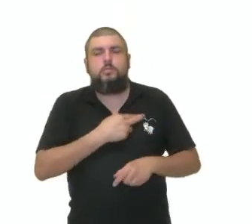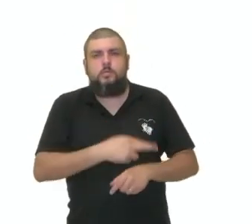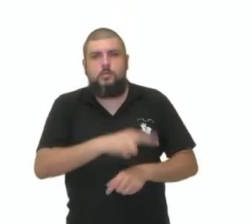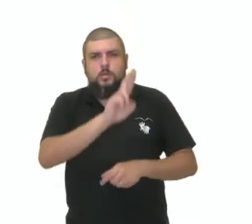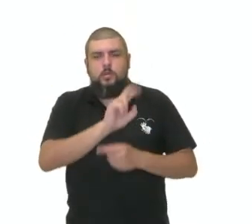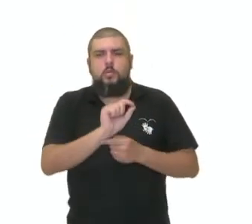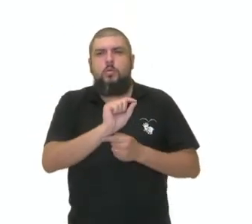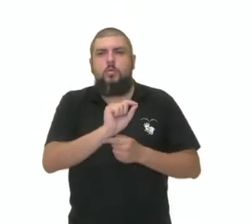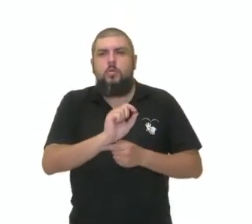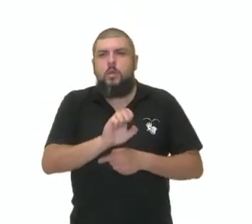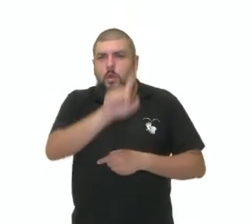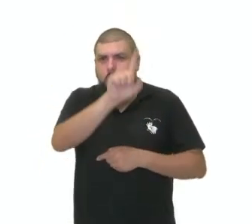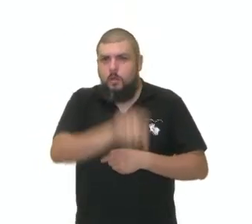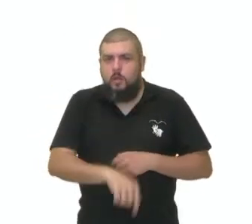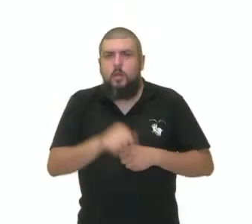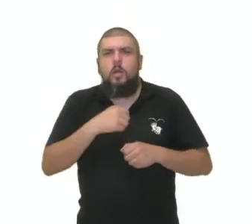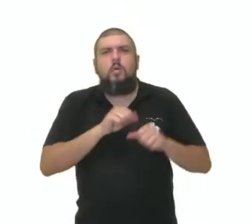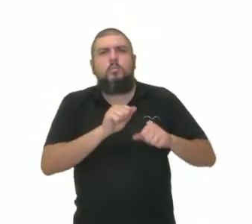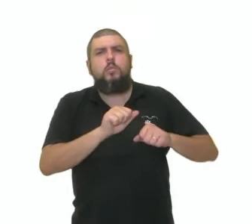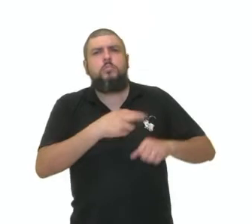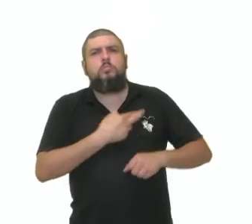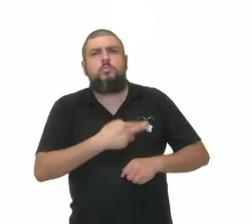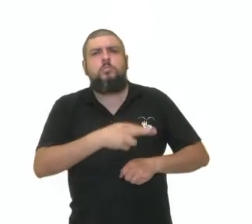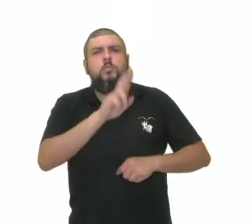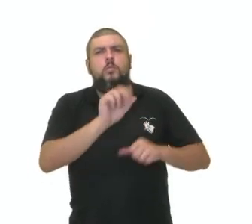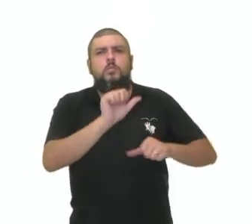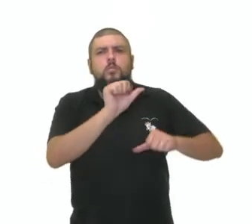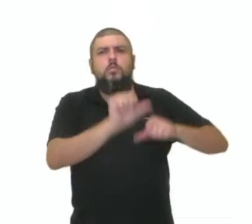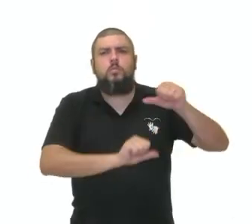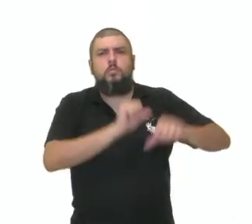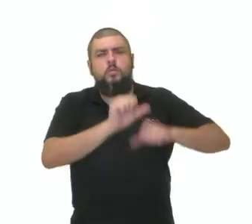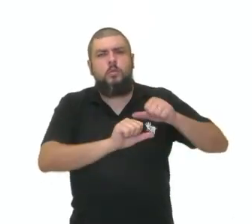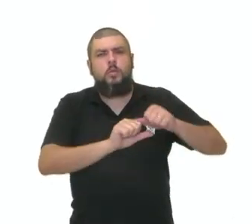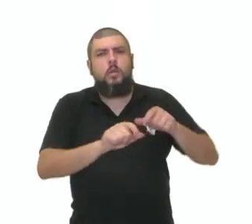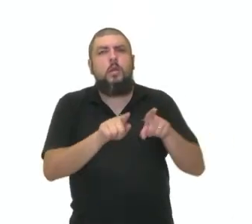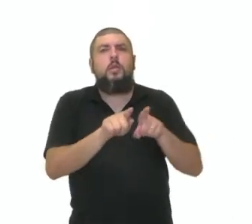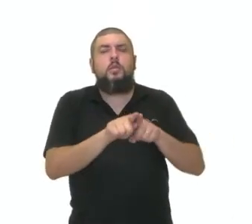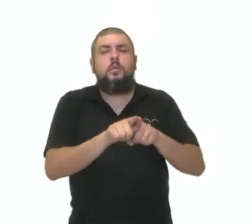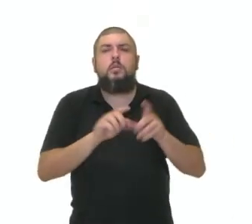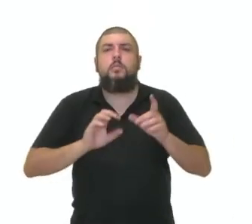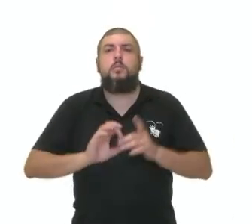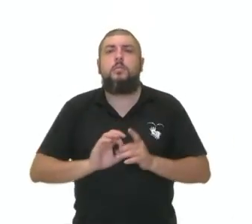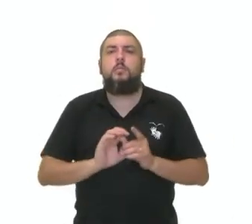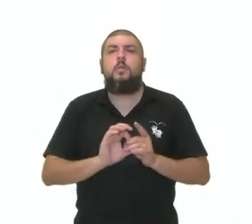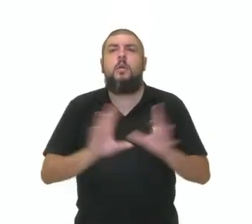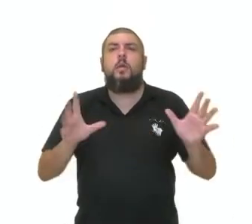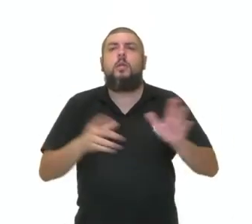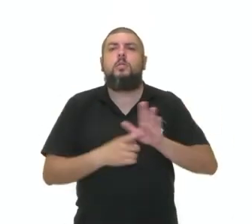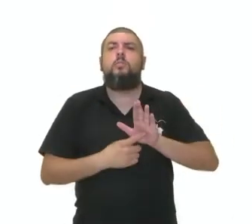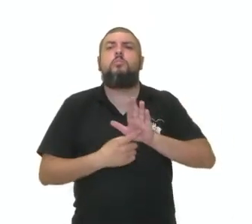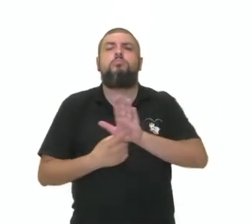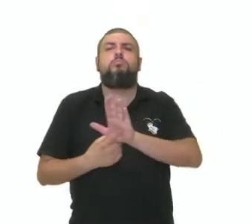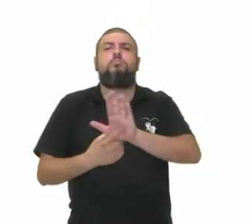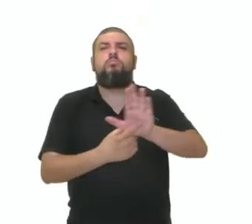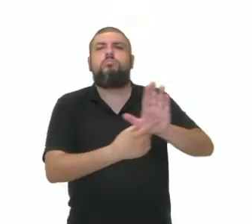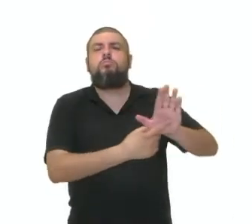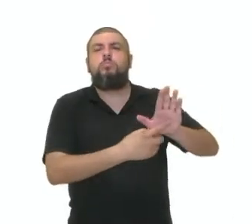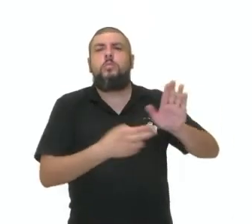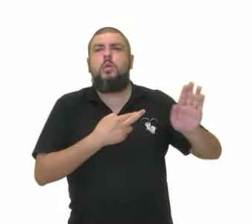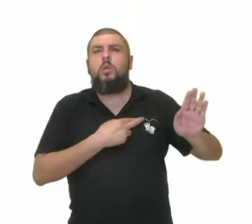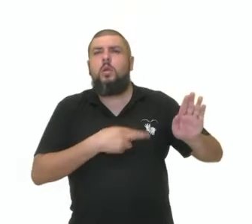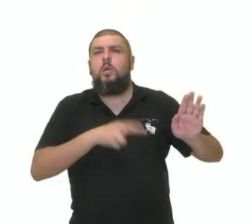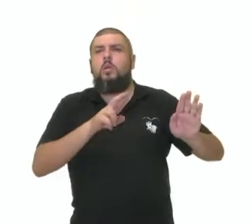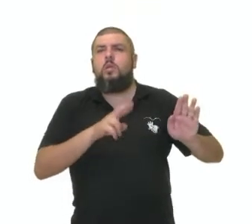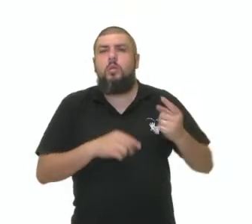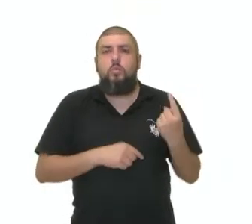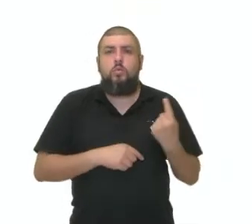a liberdade de mudar de religião ou de credo e também manifestar livremente a sua religião, convicção, sozinho ou